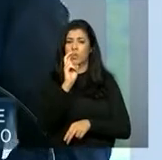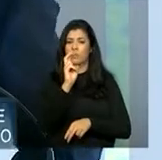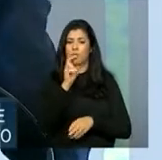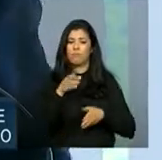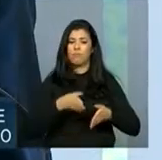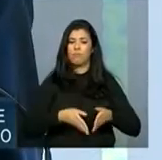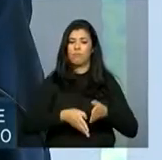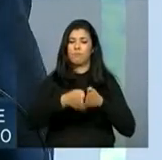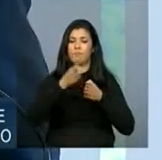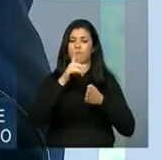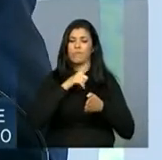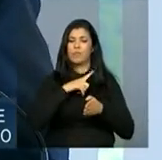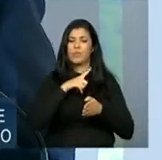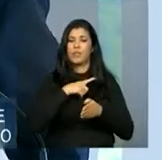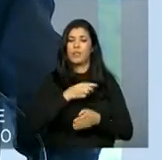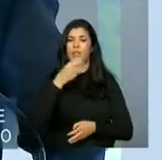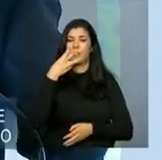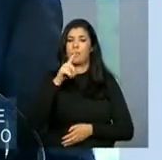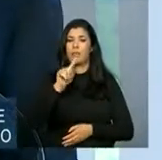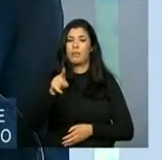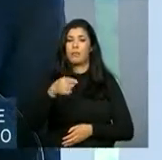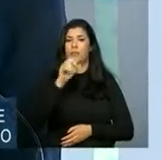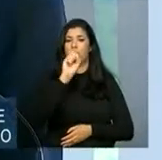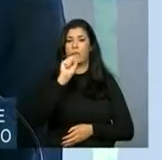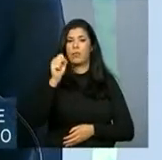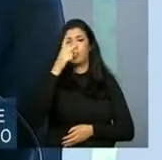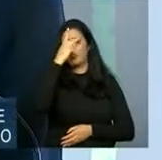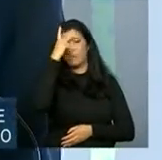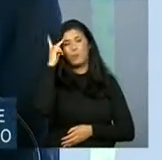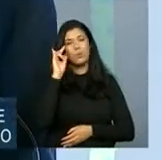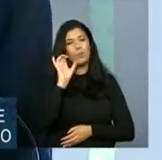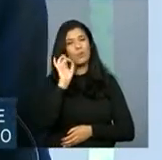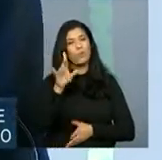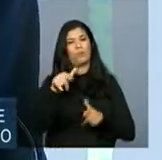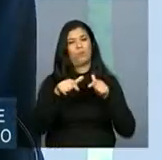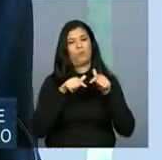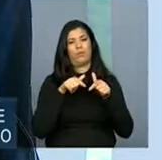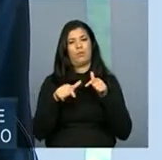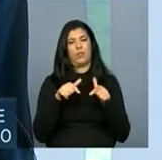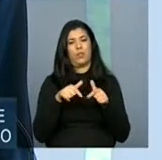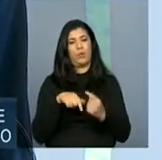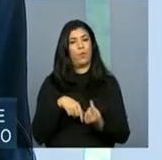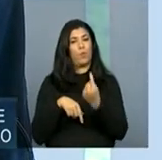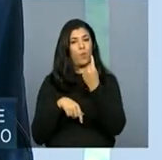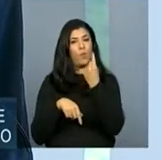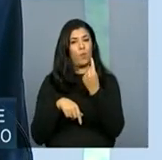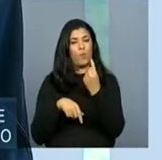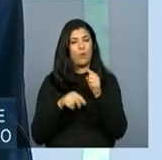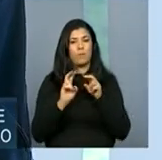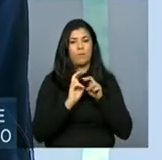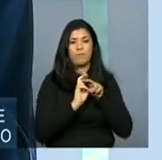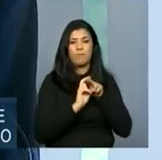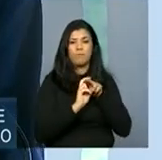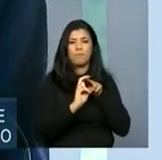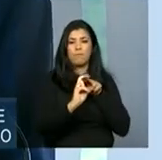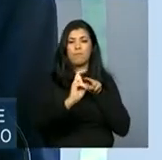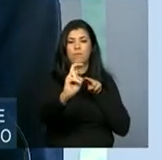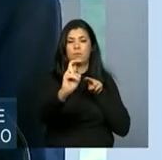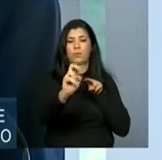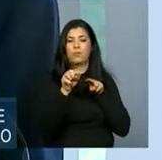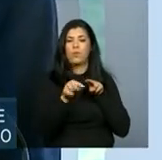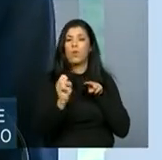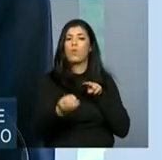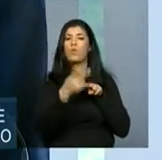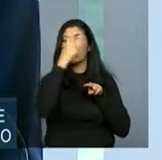trabalho 3.800 pessoas trabalhando numa linha de metrô que a linha 5